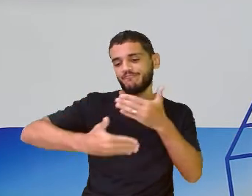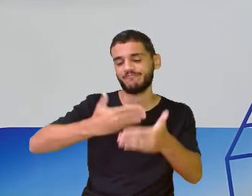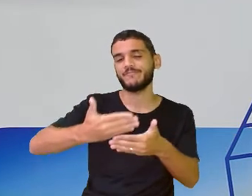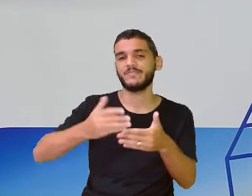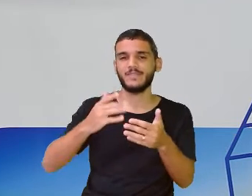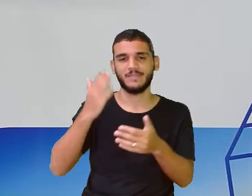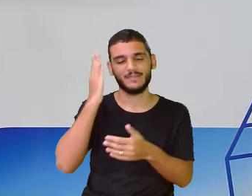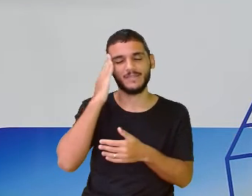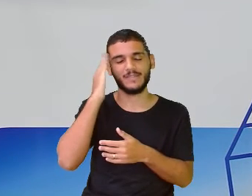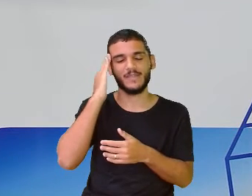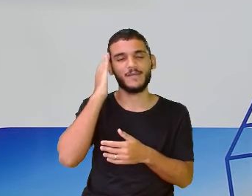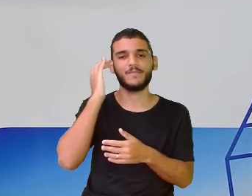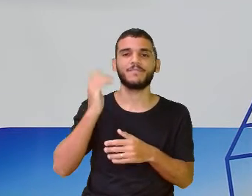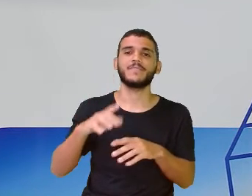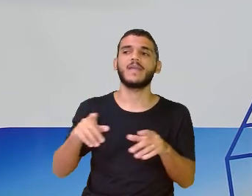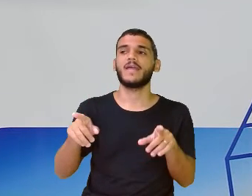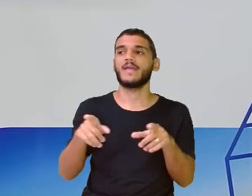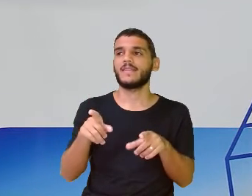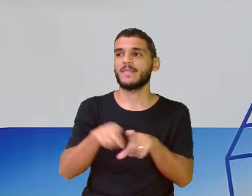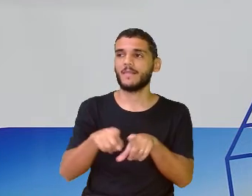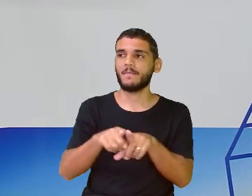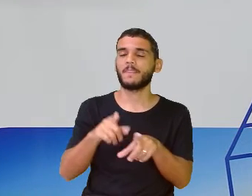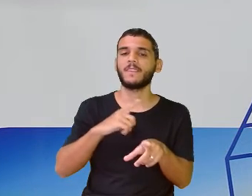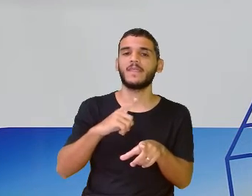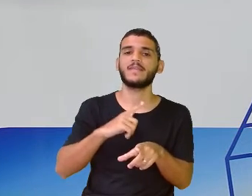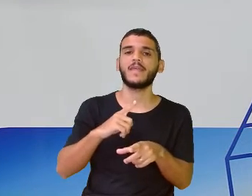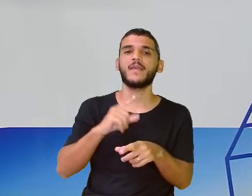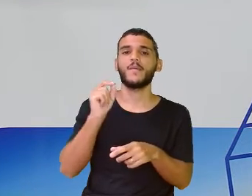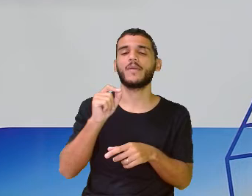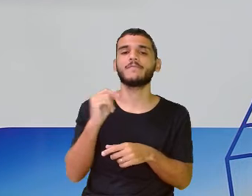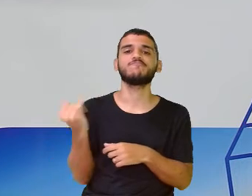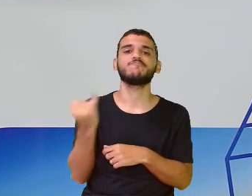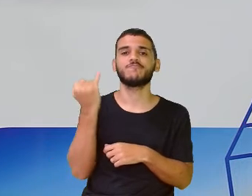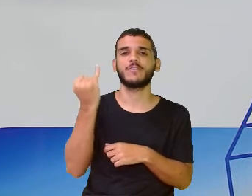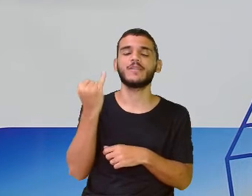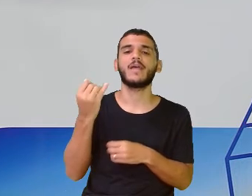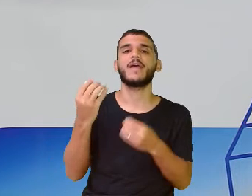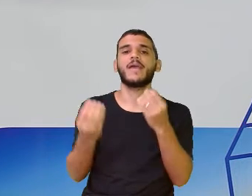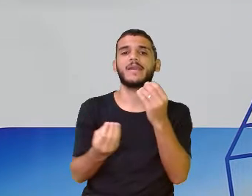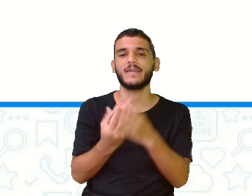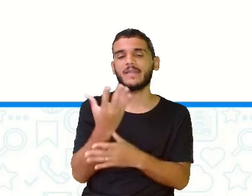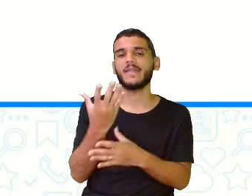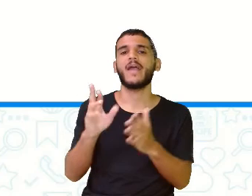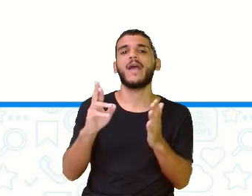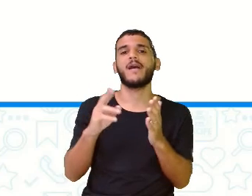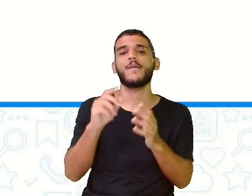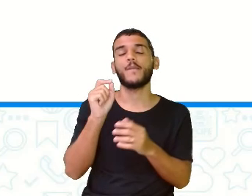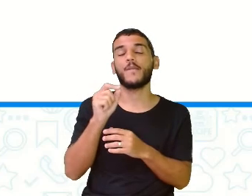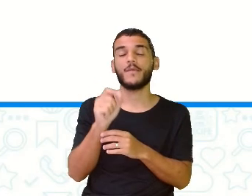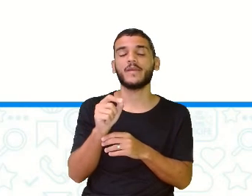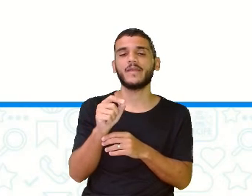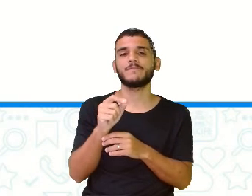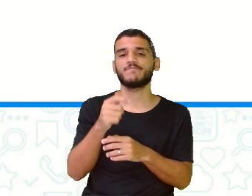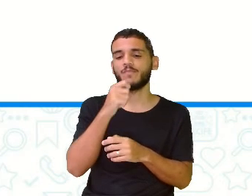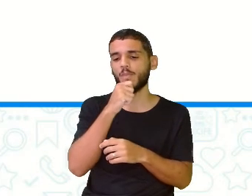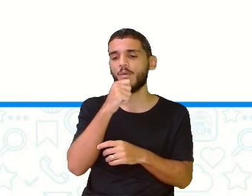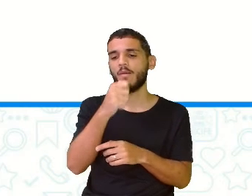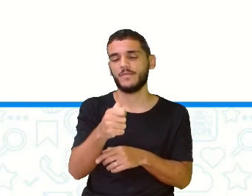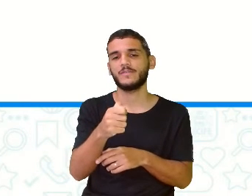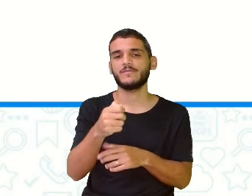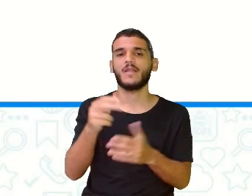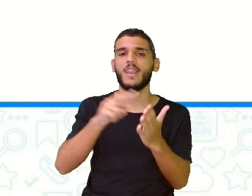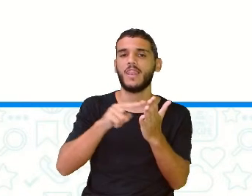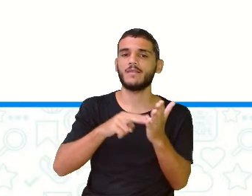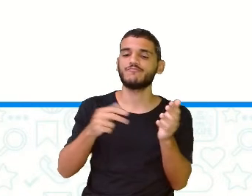são necessários para a gente realizar uma reportagem. Ao ler essa reportagem aqui, você ouvindo a minha leitura e lendo